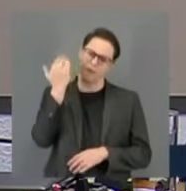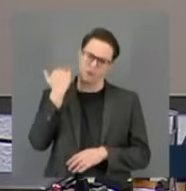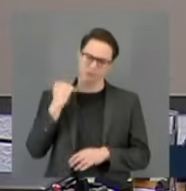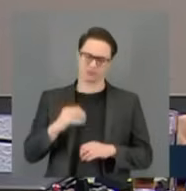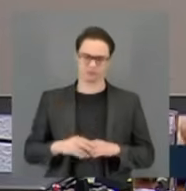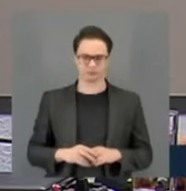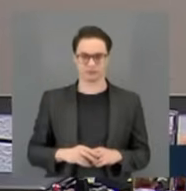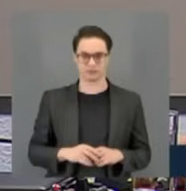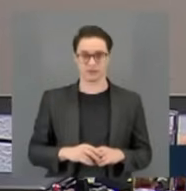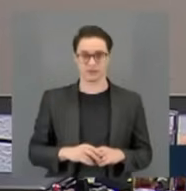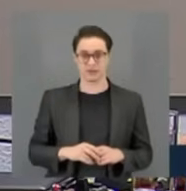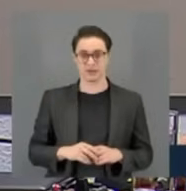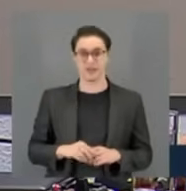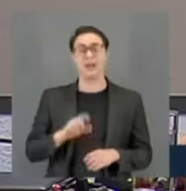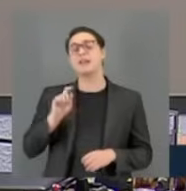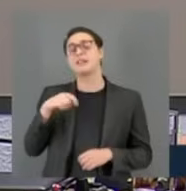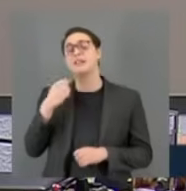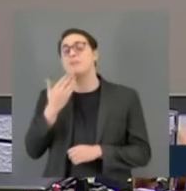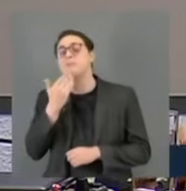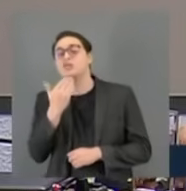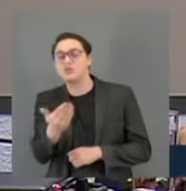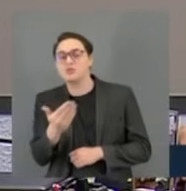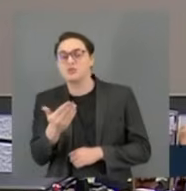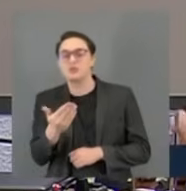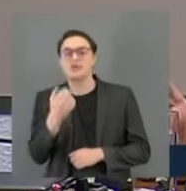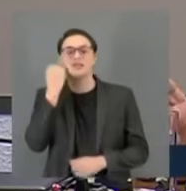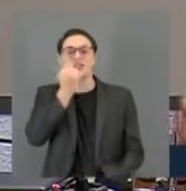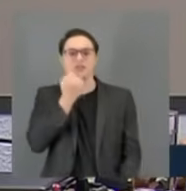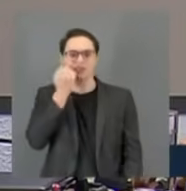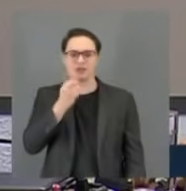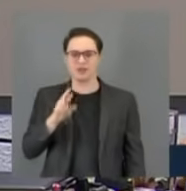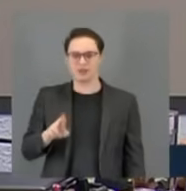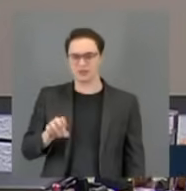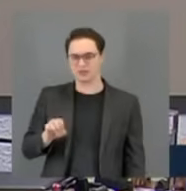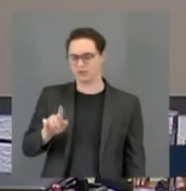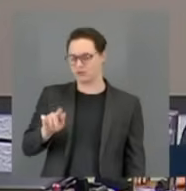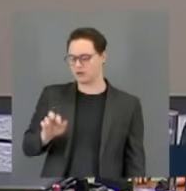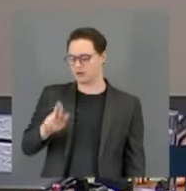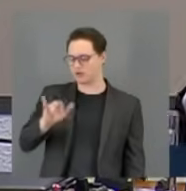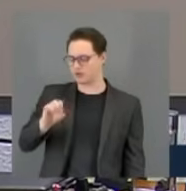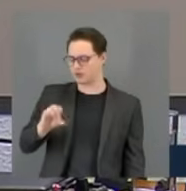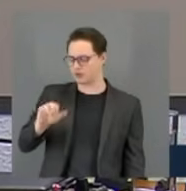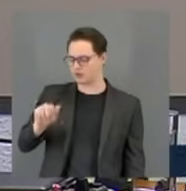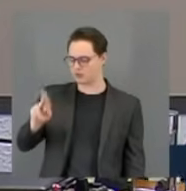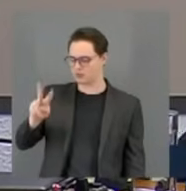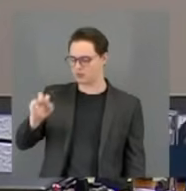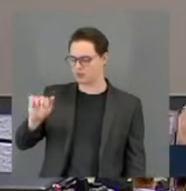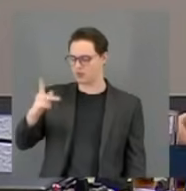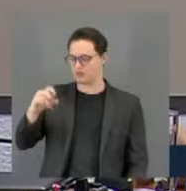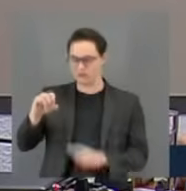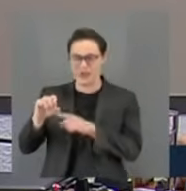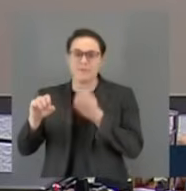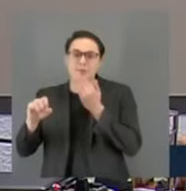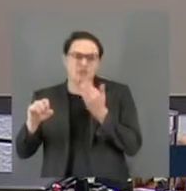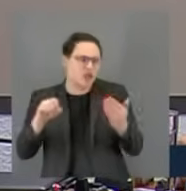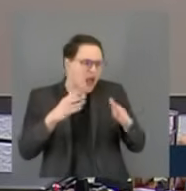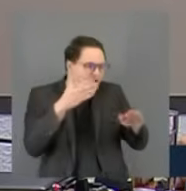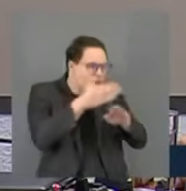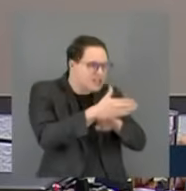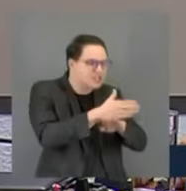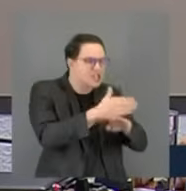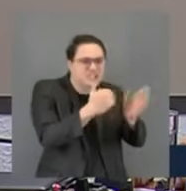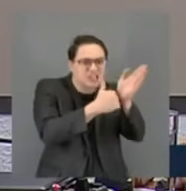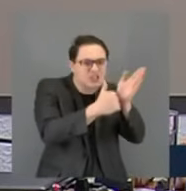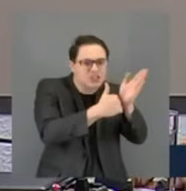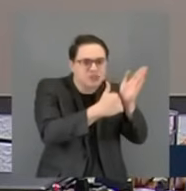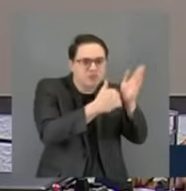foi feito pelo senador Rogério Carvalho, do PT do Sergipe. O senador pedia a quebra do sigilo